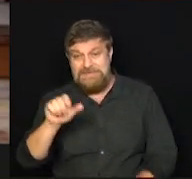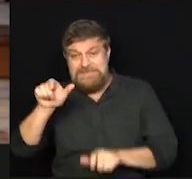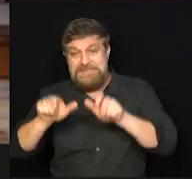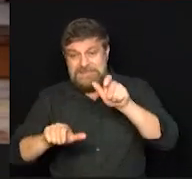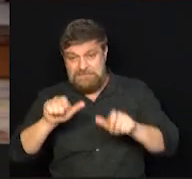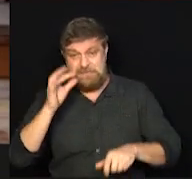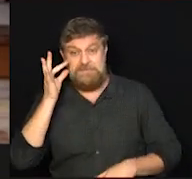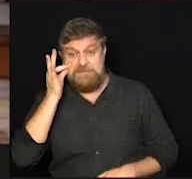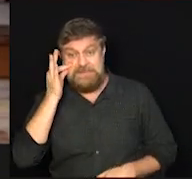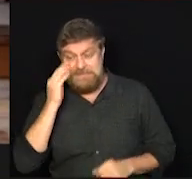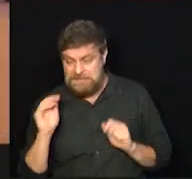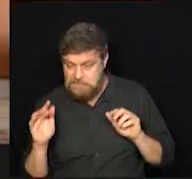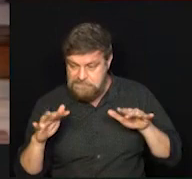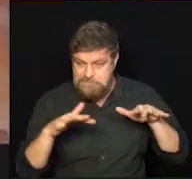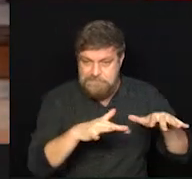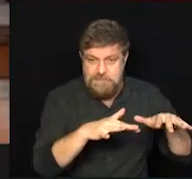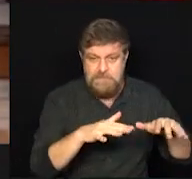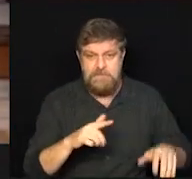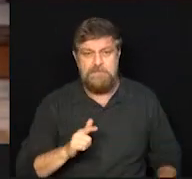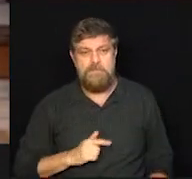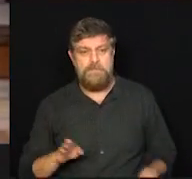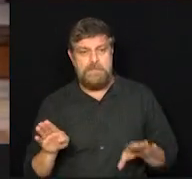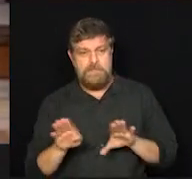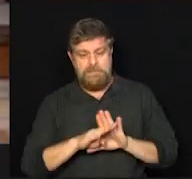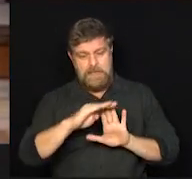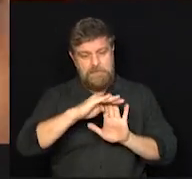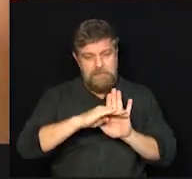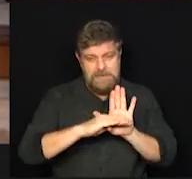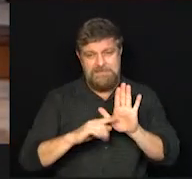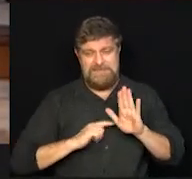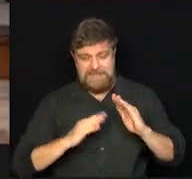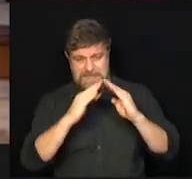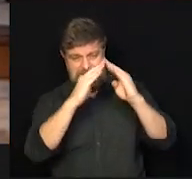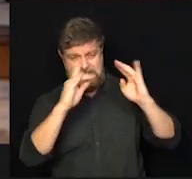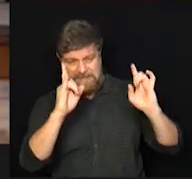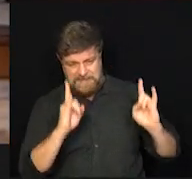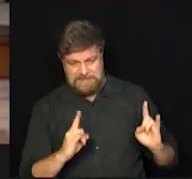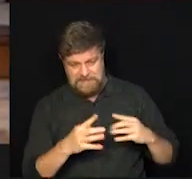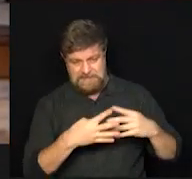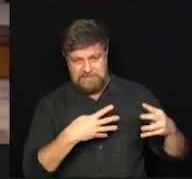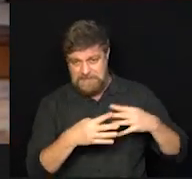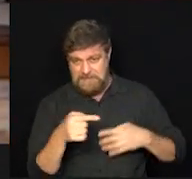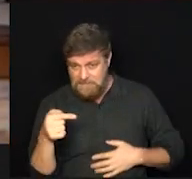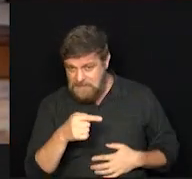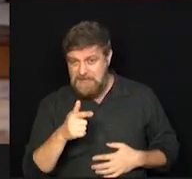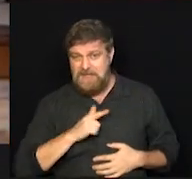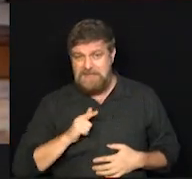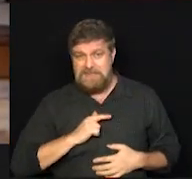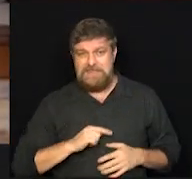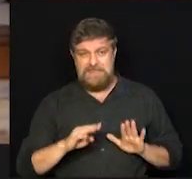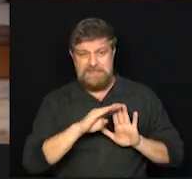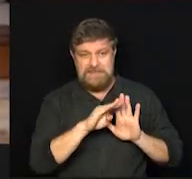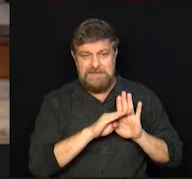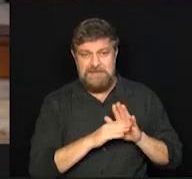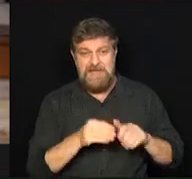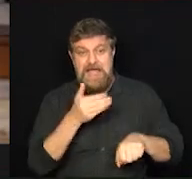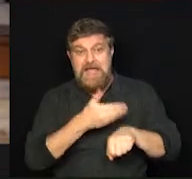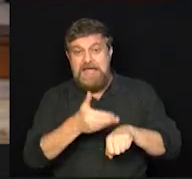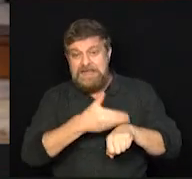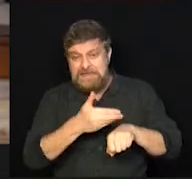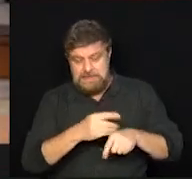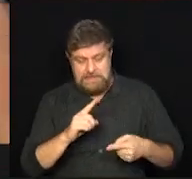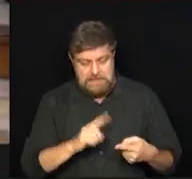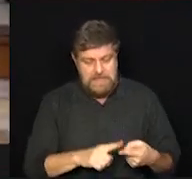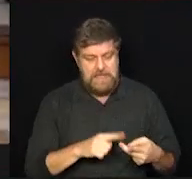e além das programações são abertas ao público o casarão ele também acolhe uma agenda bastante intensa de ensaios e reuniões